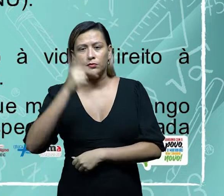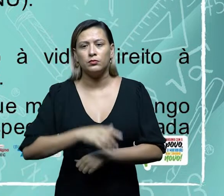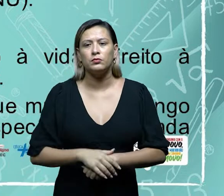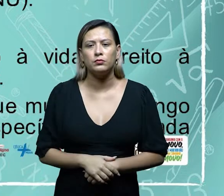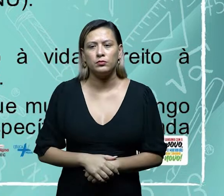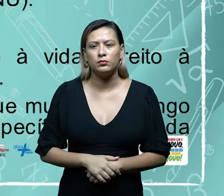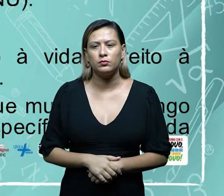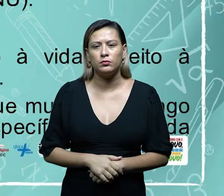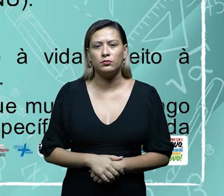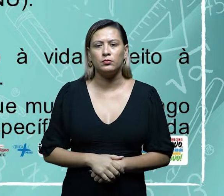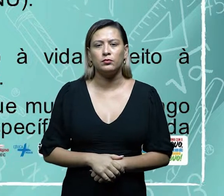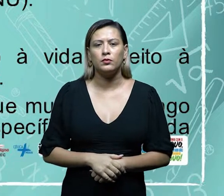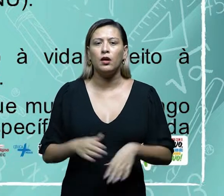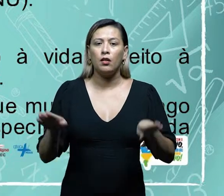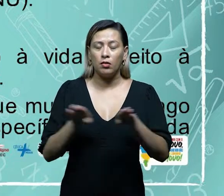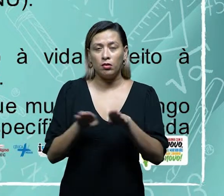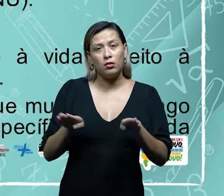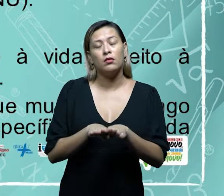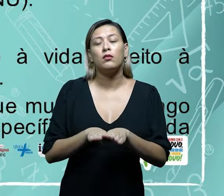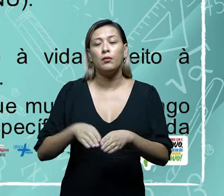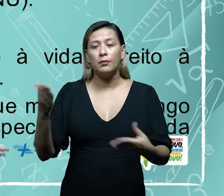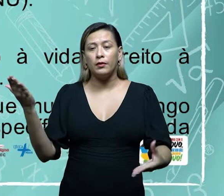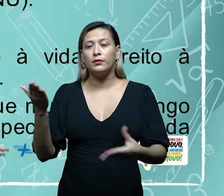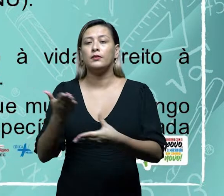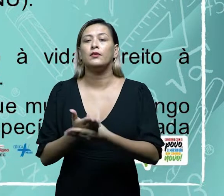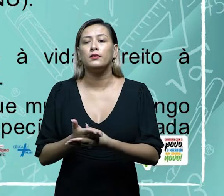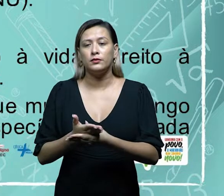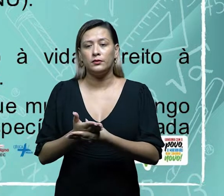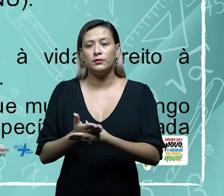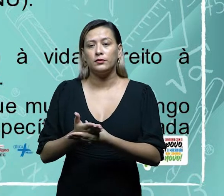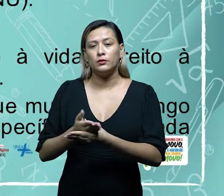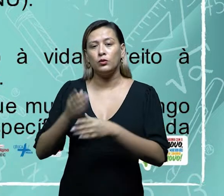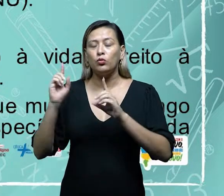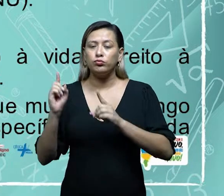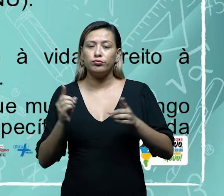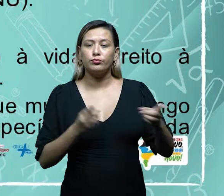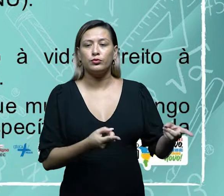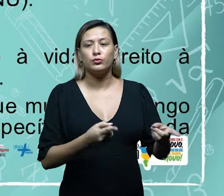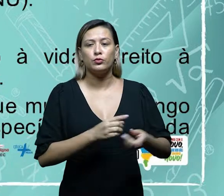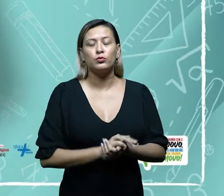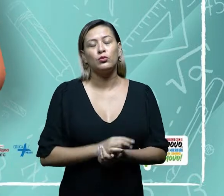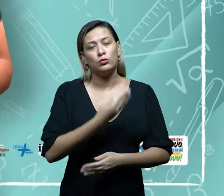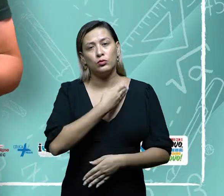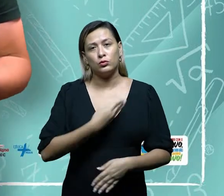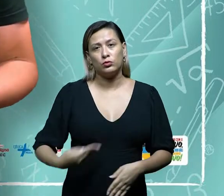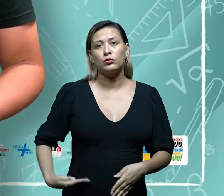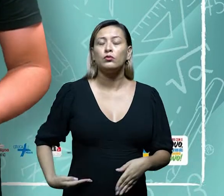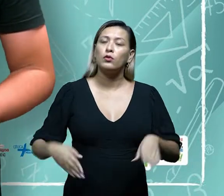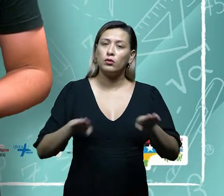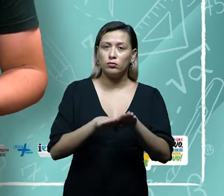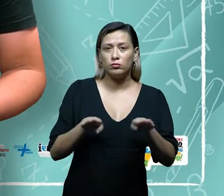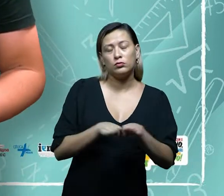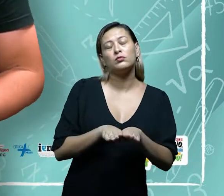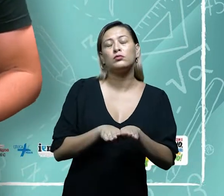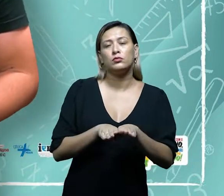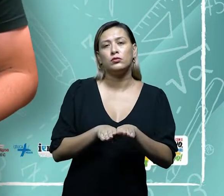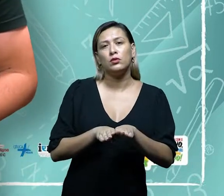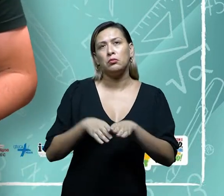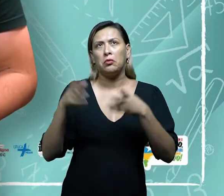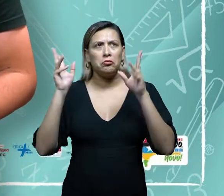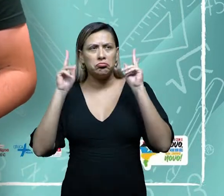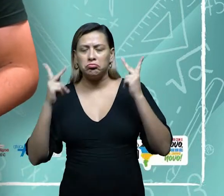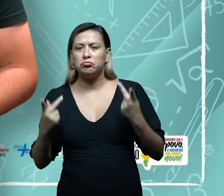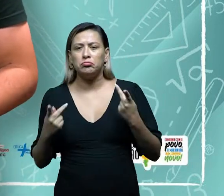omissões dos governos que atentem contra a dignidade da pessoa humana. Bom, professor, me dê um exemplo aí de